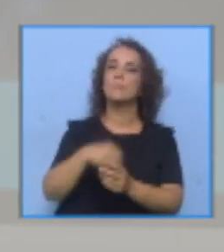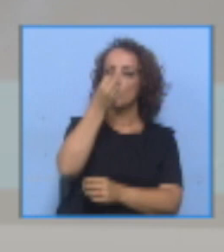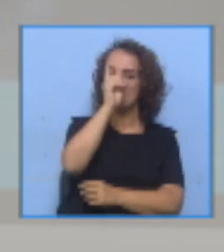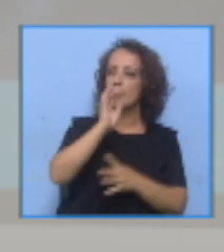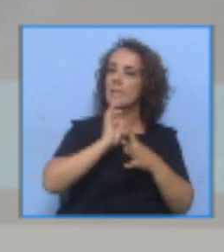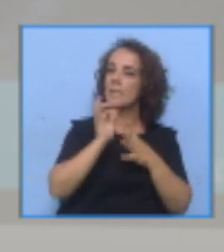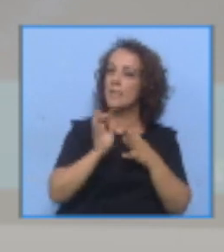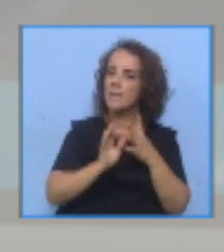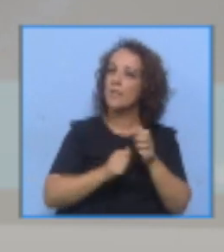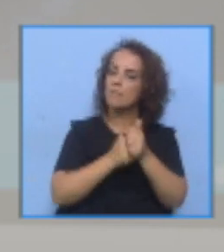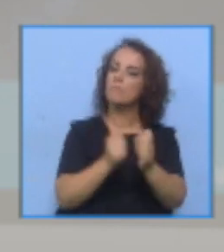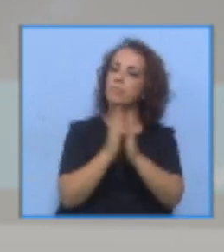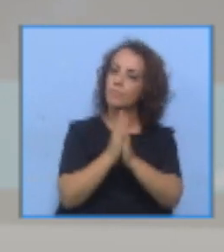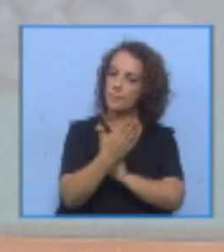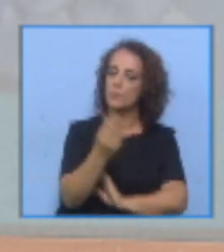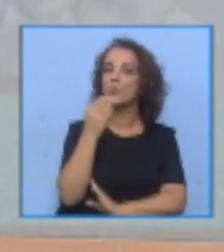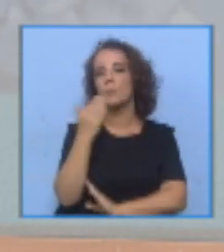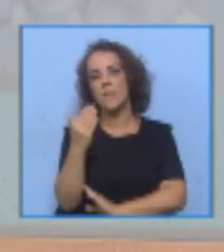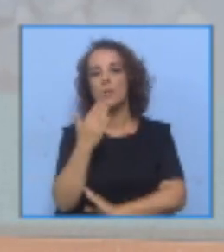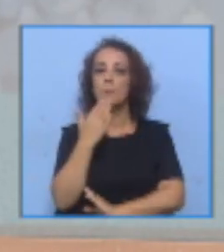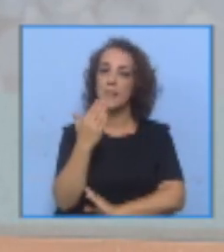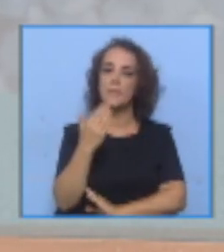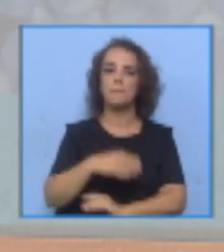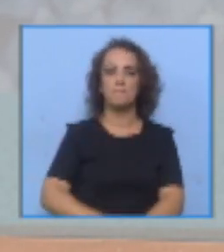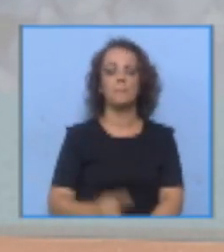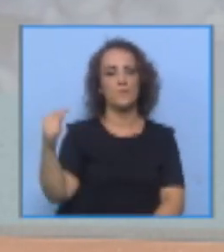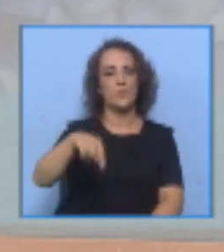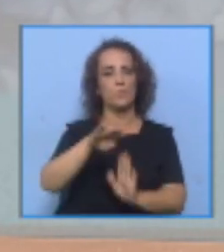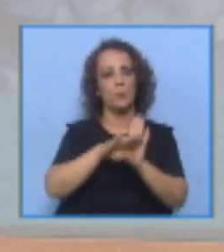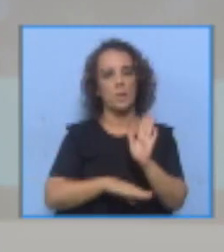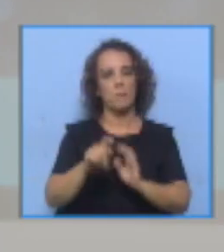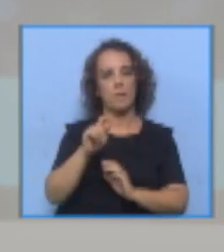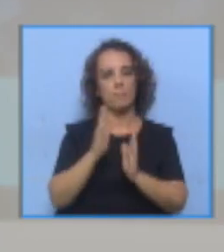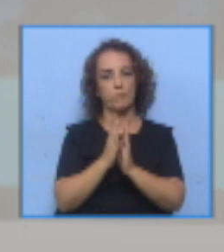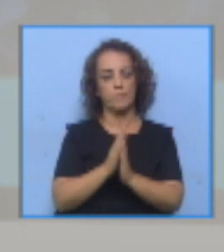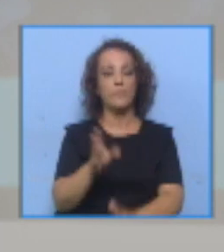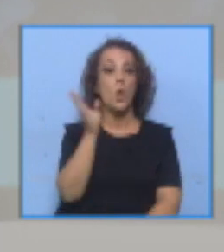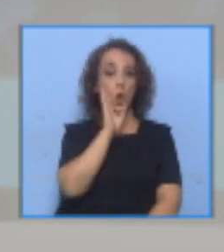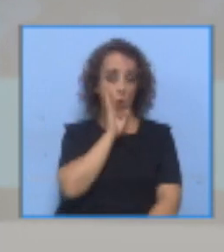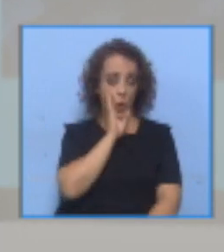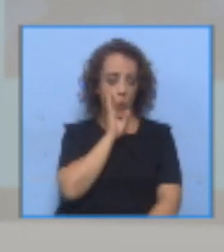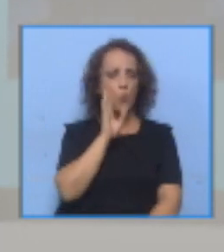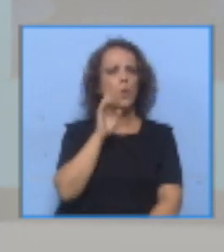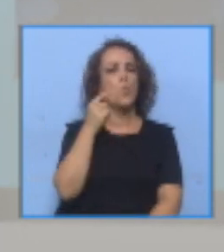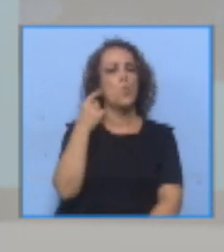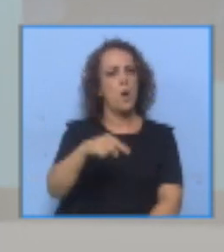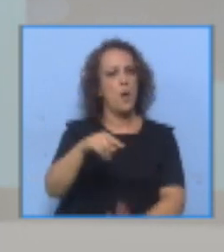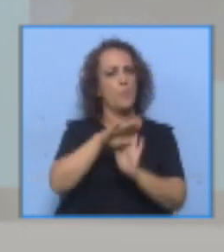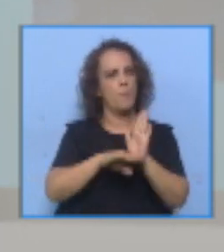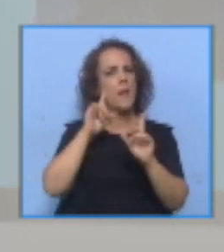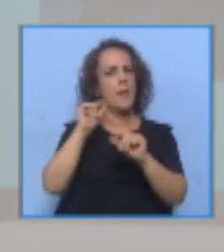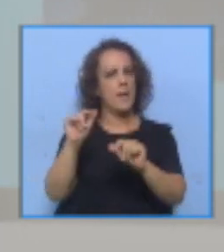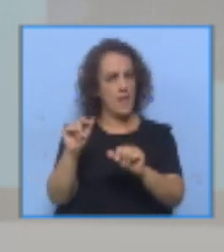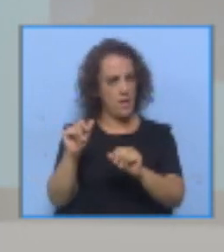de escolha a partir da doutrina social. Muito obrigado por ter estado aqui no programa Eclésia. Mais logo, siga-nos também na rádio, na